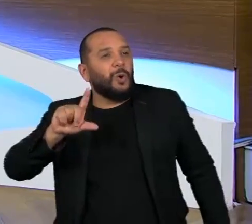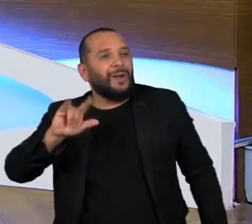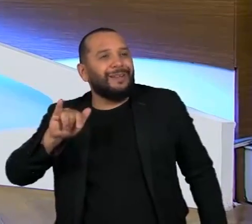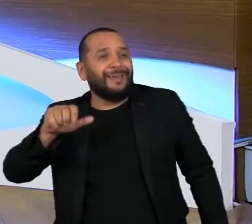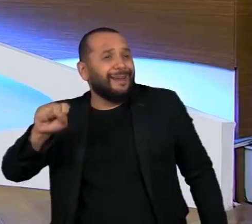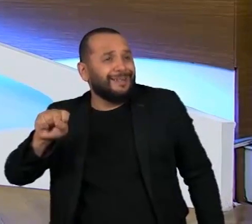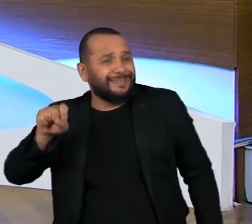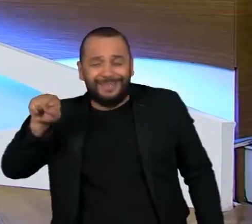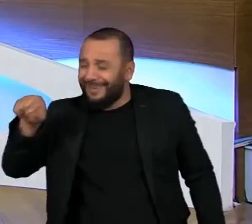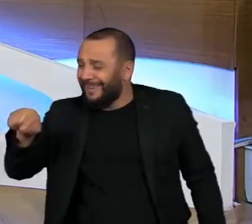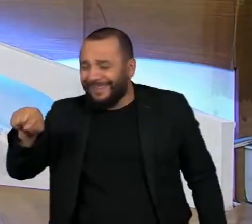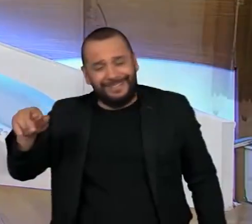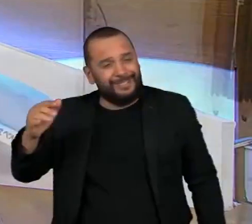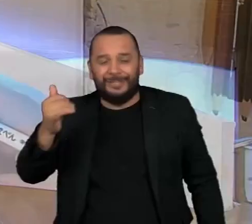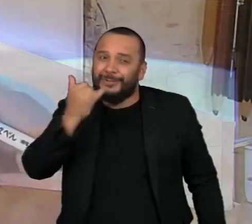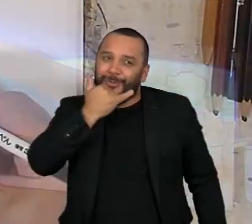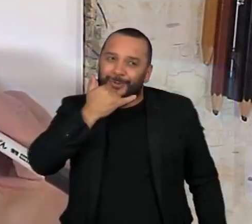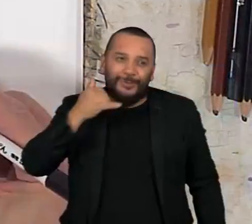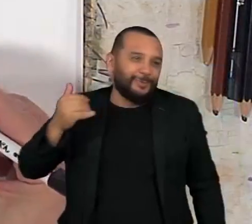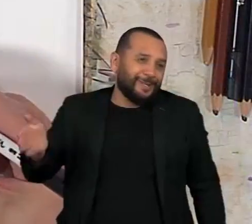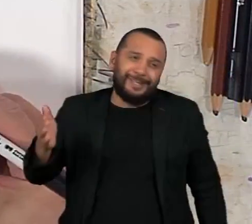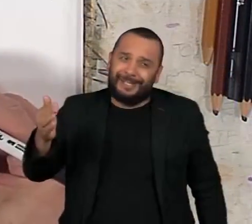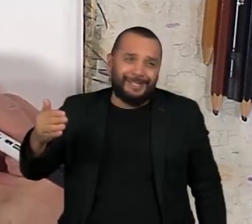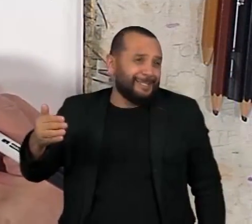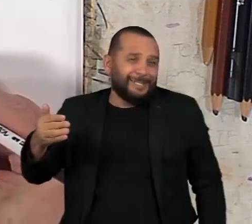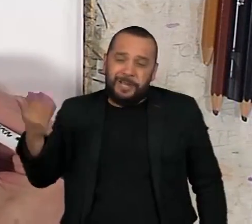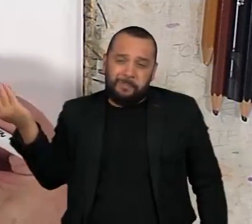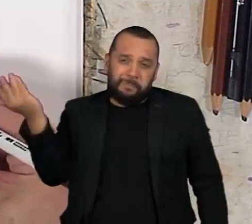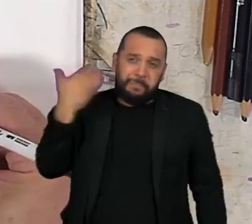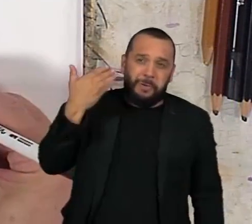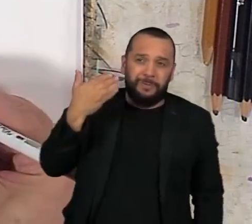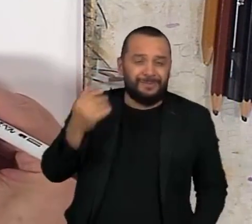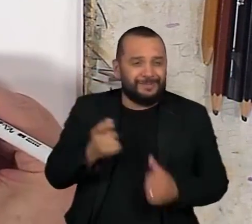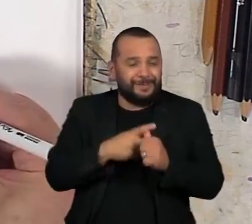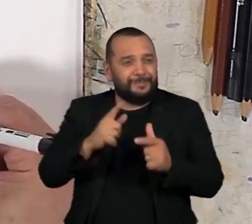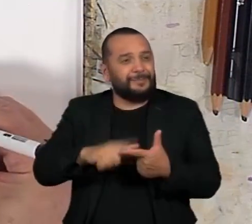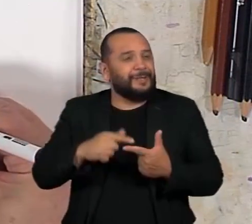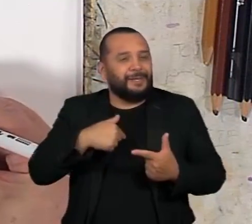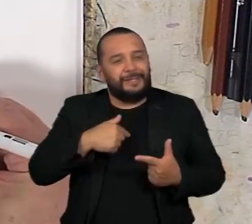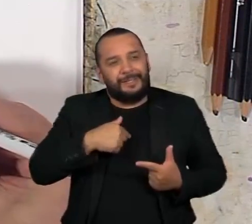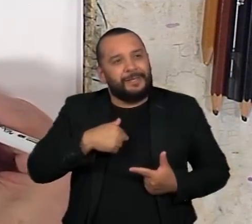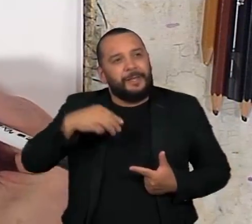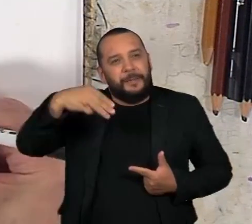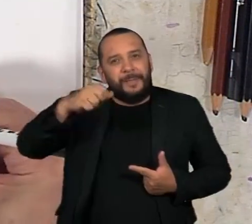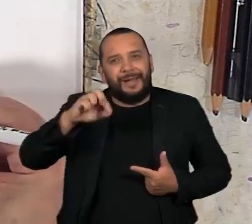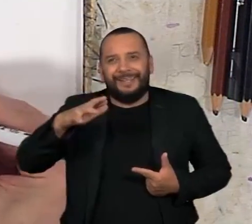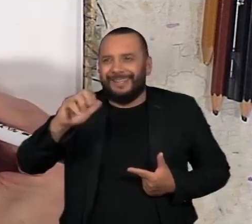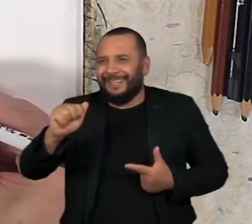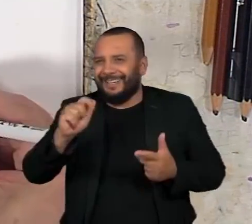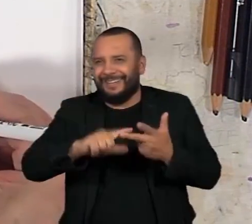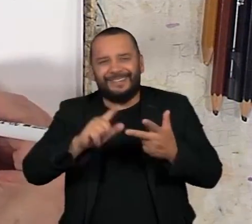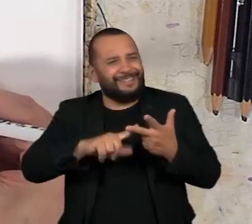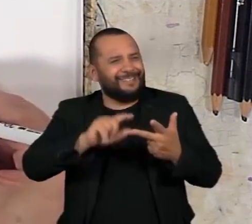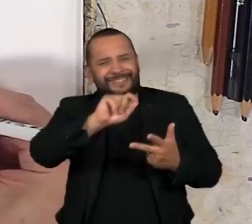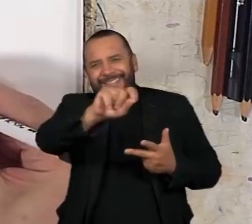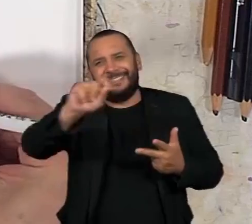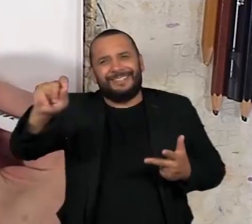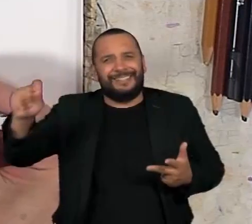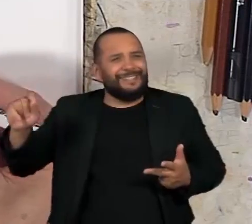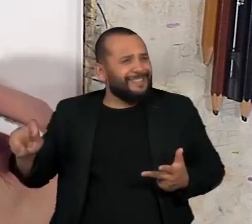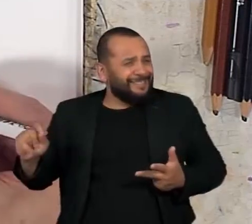né Walter Davila com Sueli Leandro Maria Teresa monstros do humor